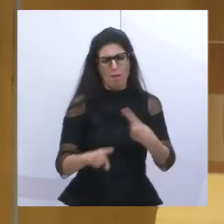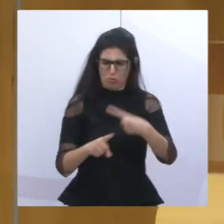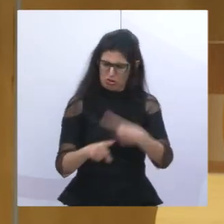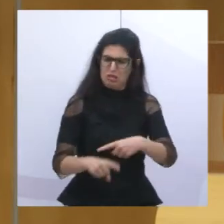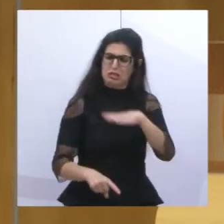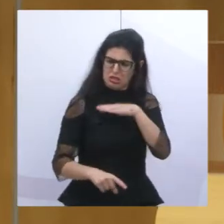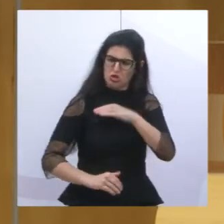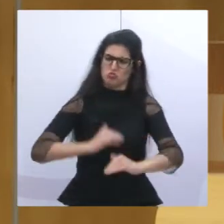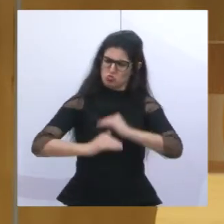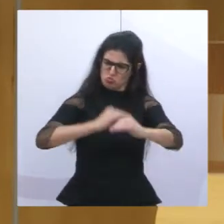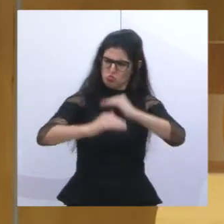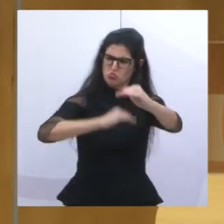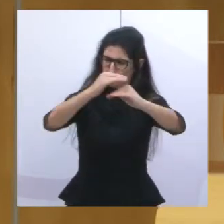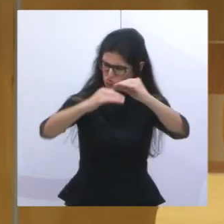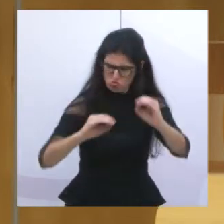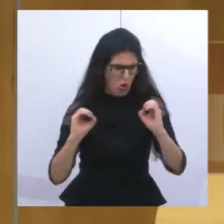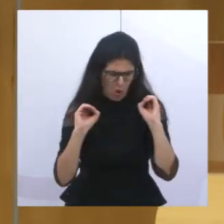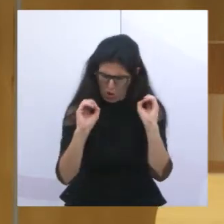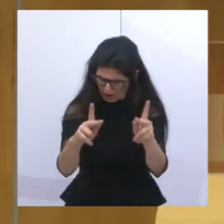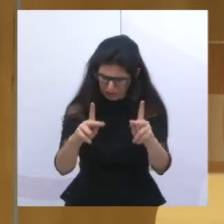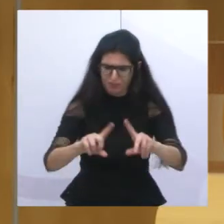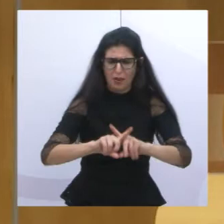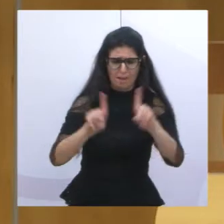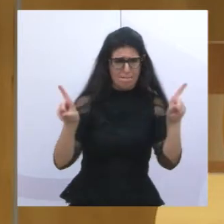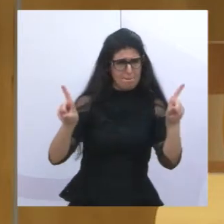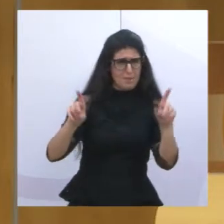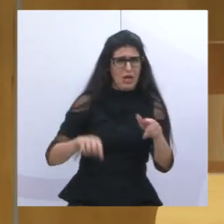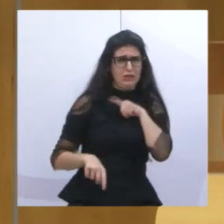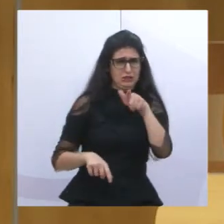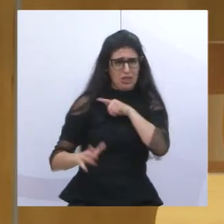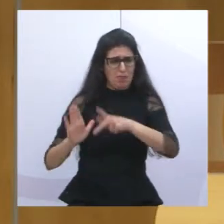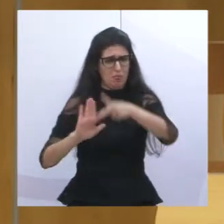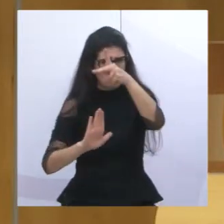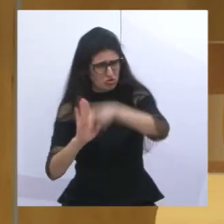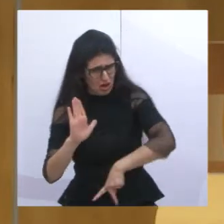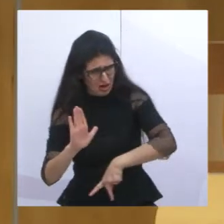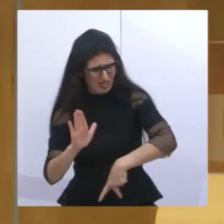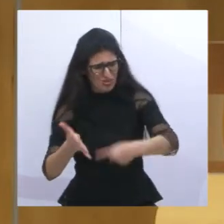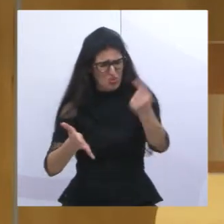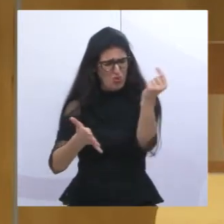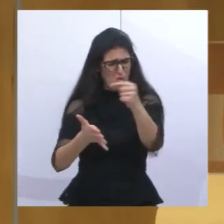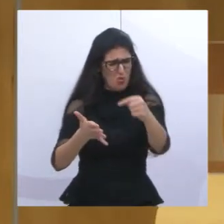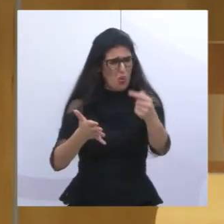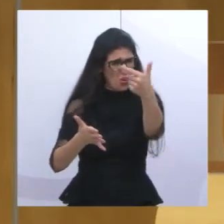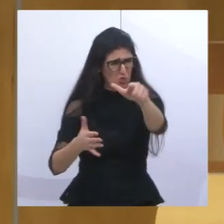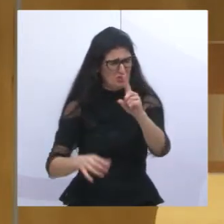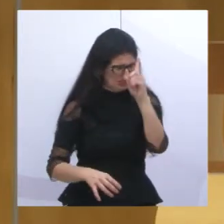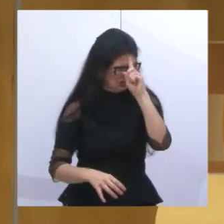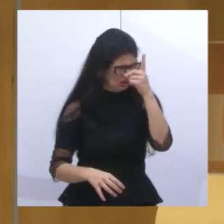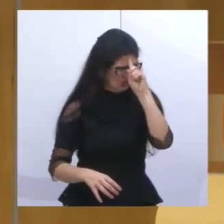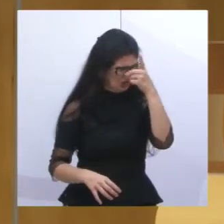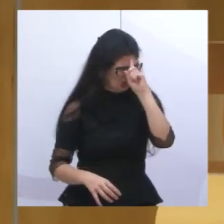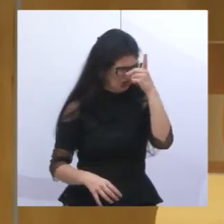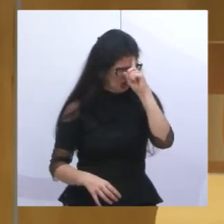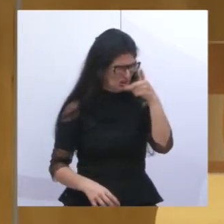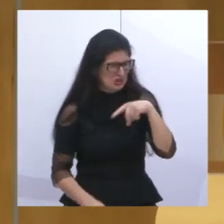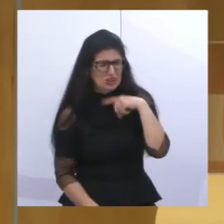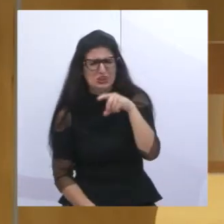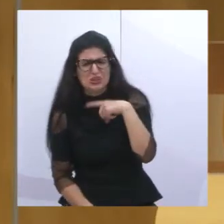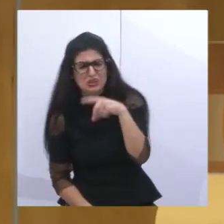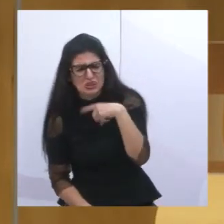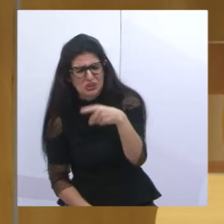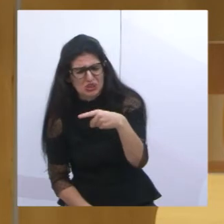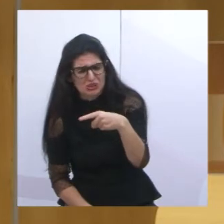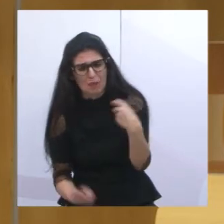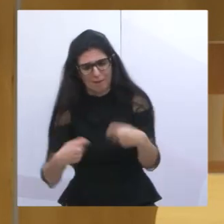Agora, confesso eu que existem alguns projetos que criam uma certa dúvida. E aí a gente vem para o